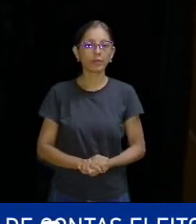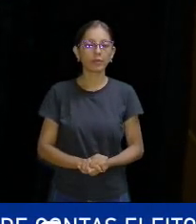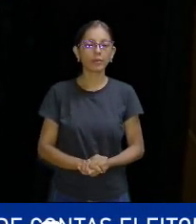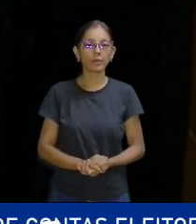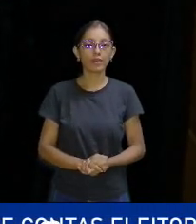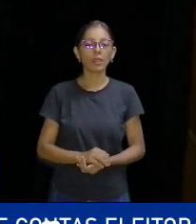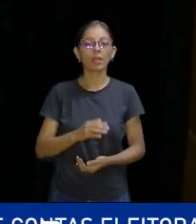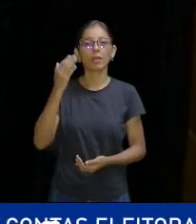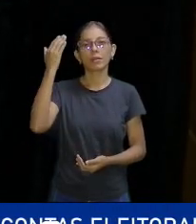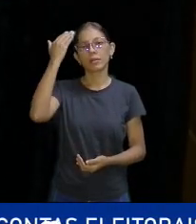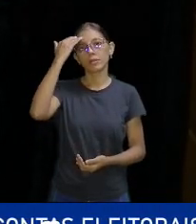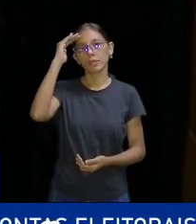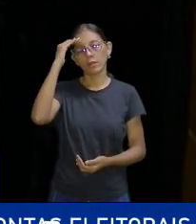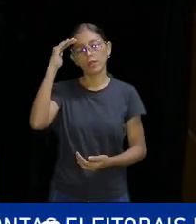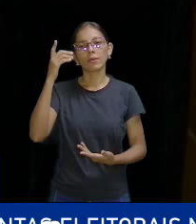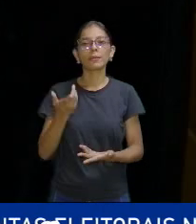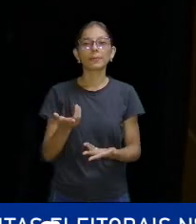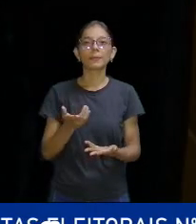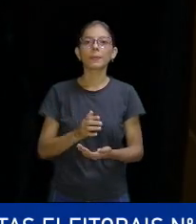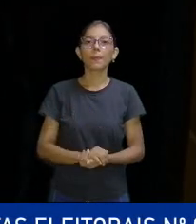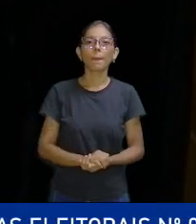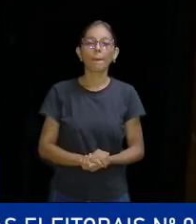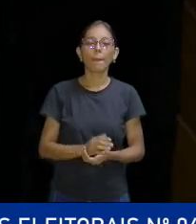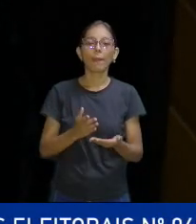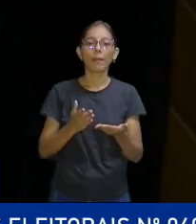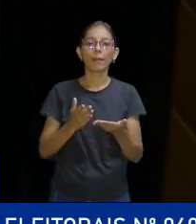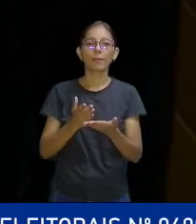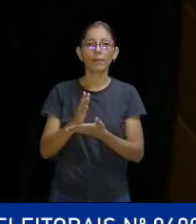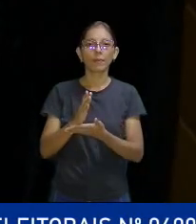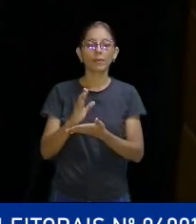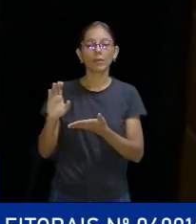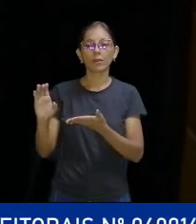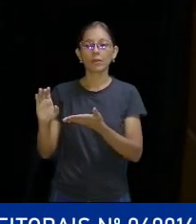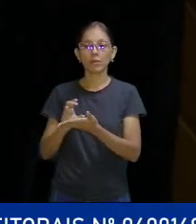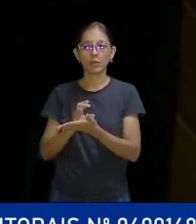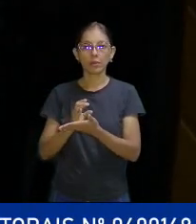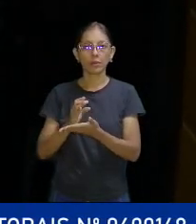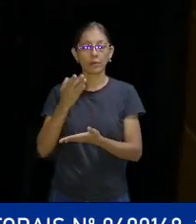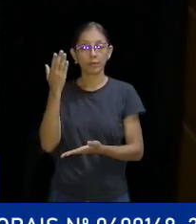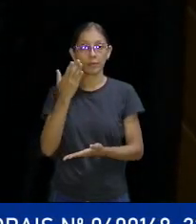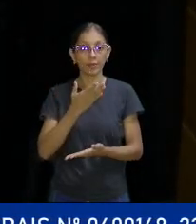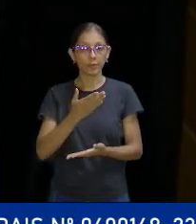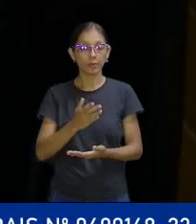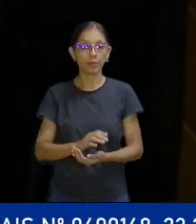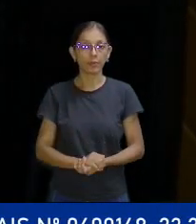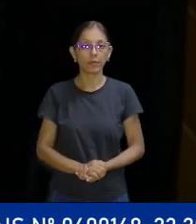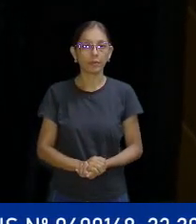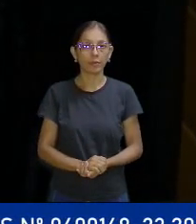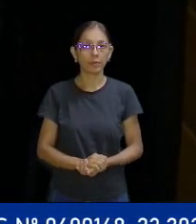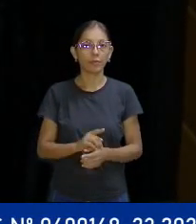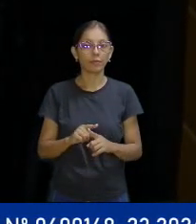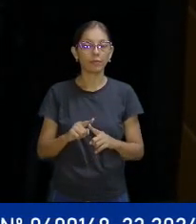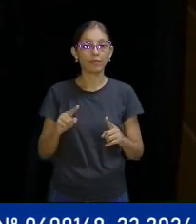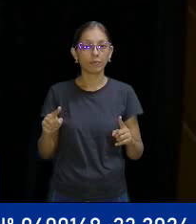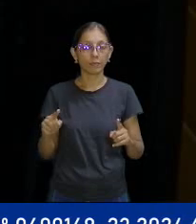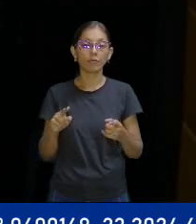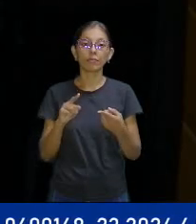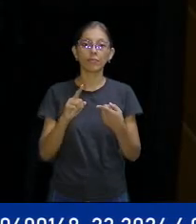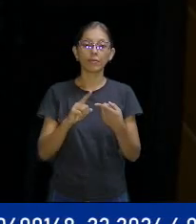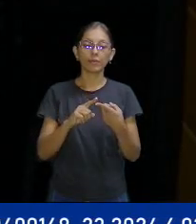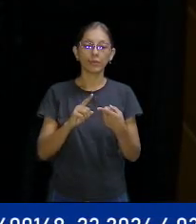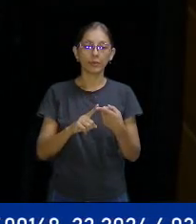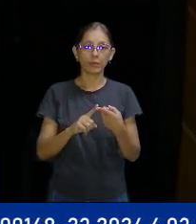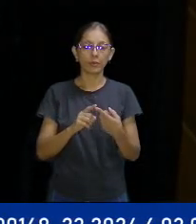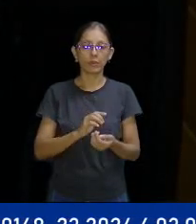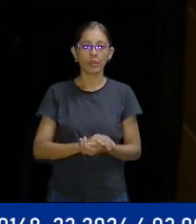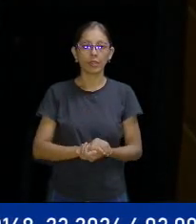NACEP opinou pela aprovação com ressalva das contas. Aspas, tendo em vista o envio